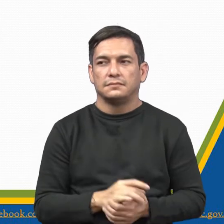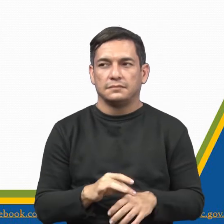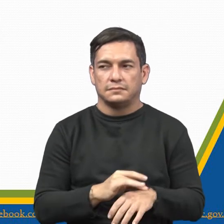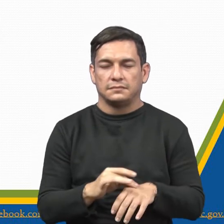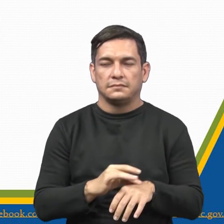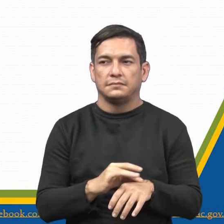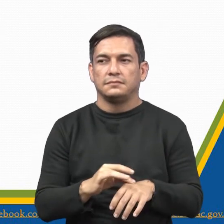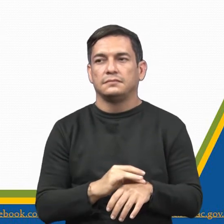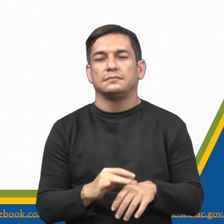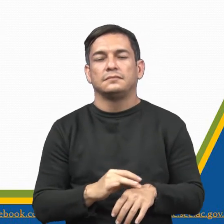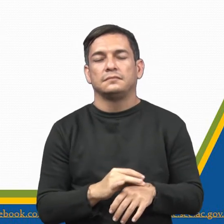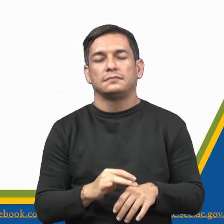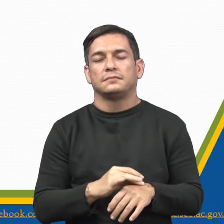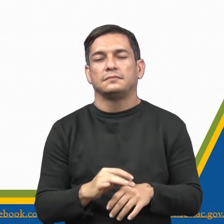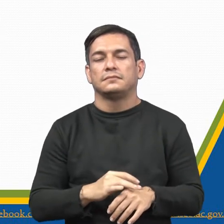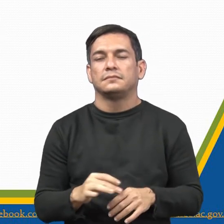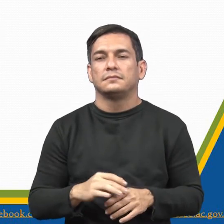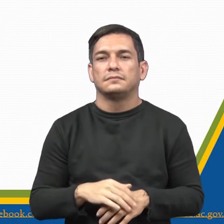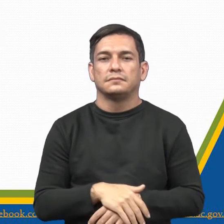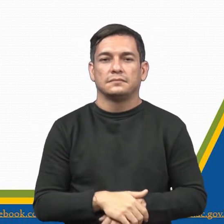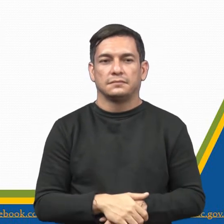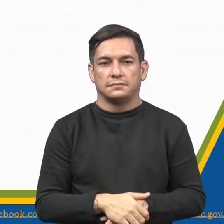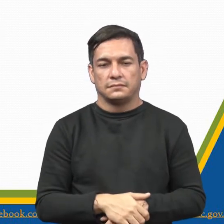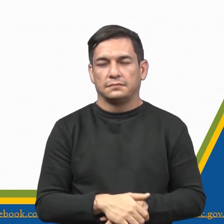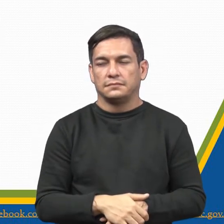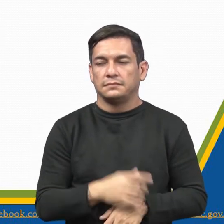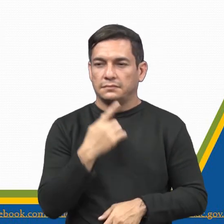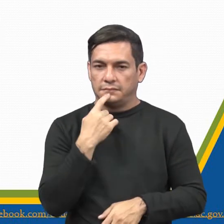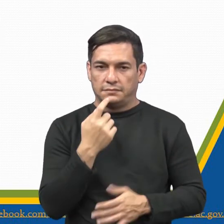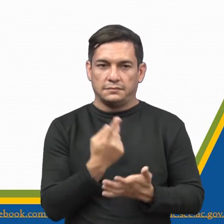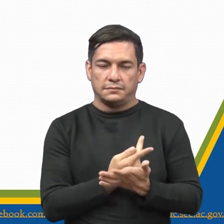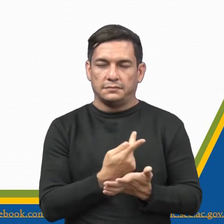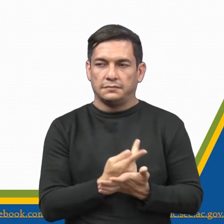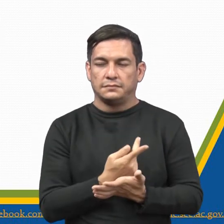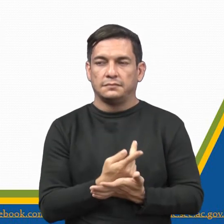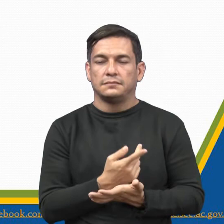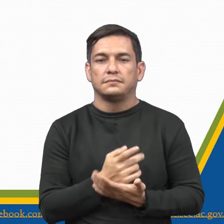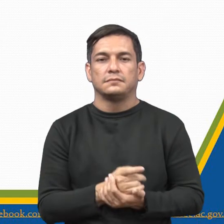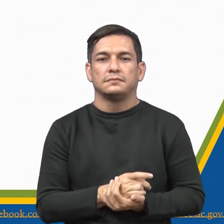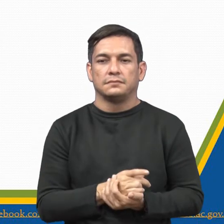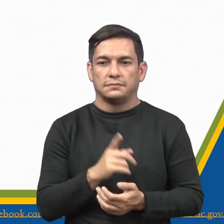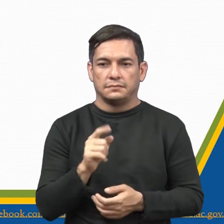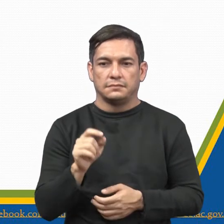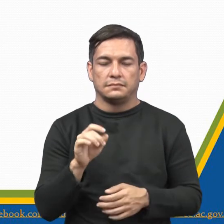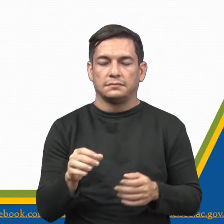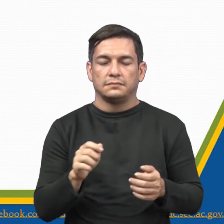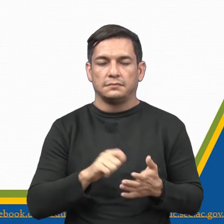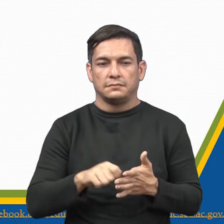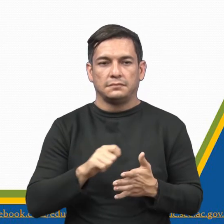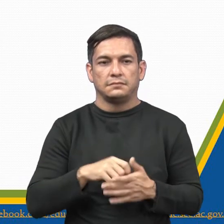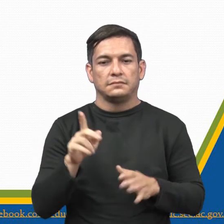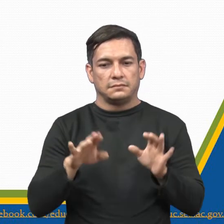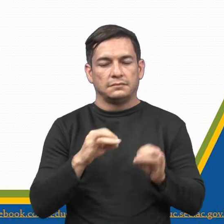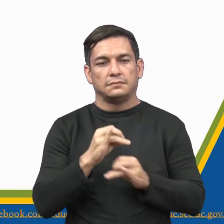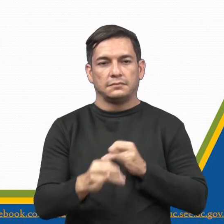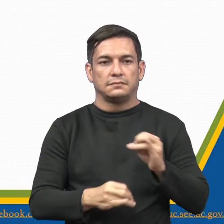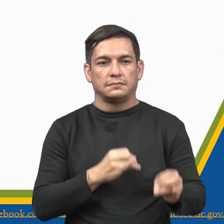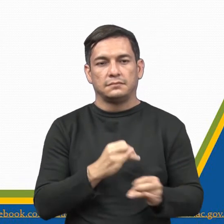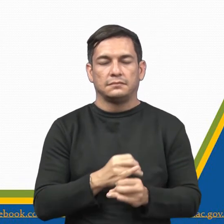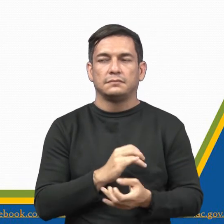preto, tá? Estão escritos em vermelho, estão errados. Essa é a forma que é escrito muitas vezes na